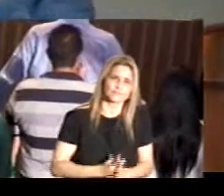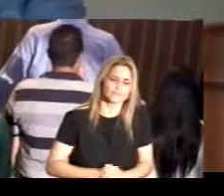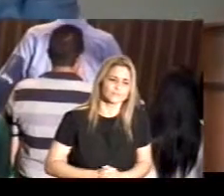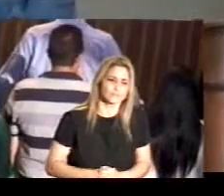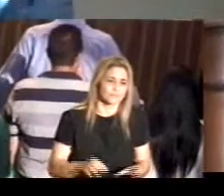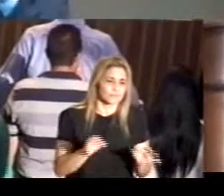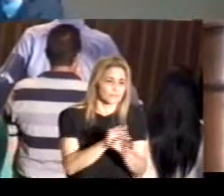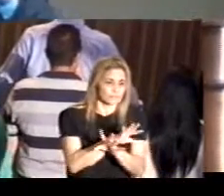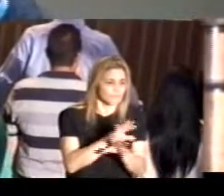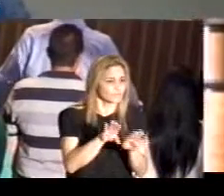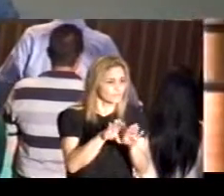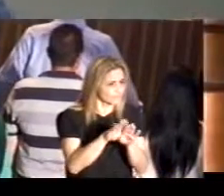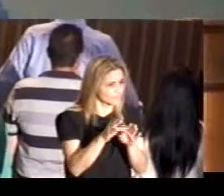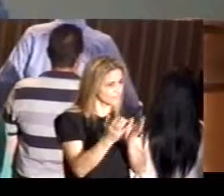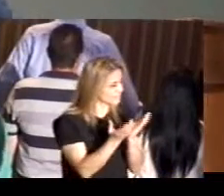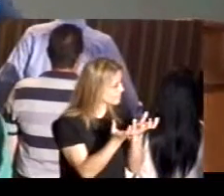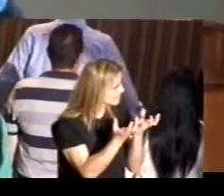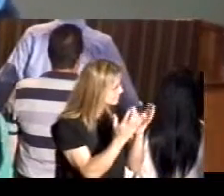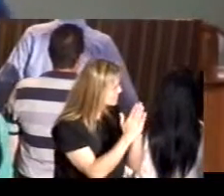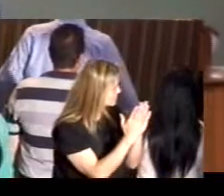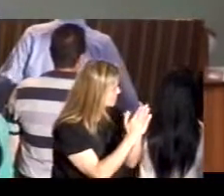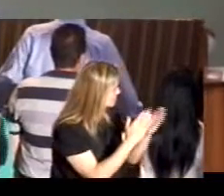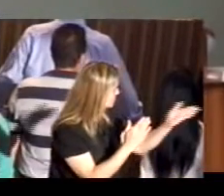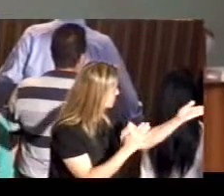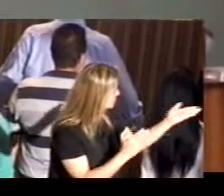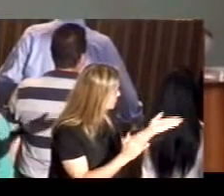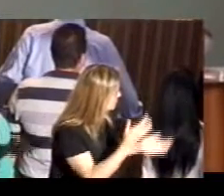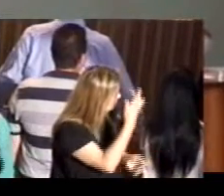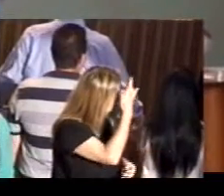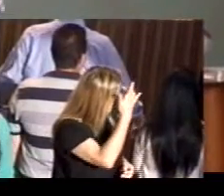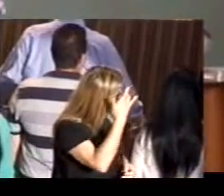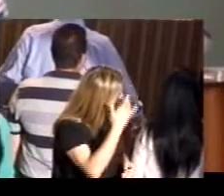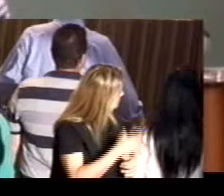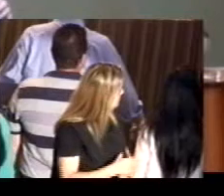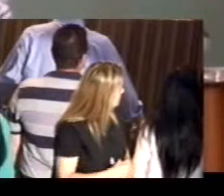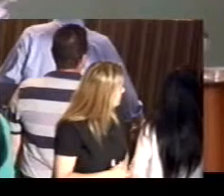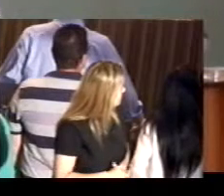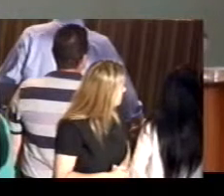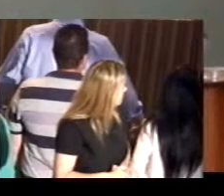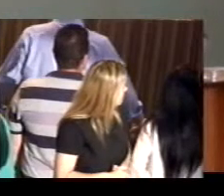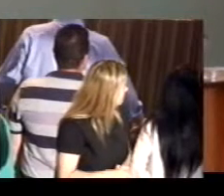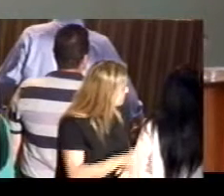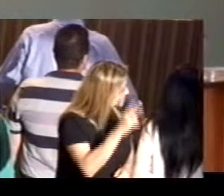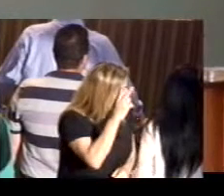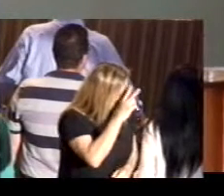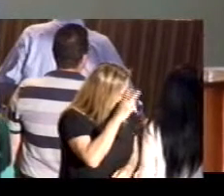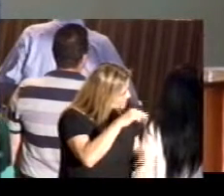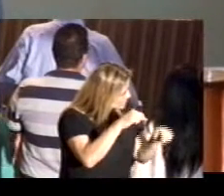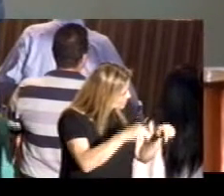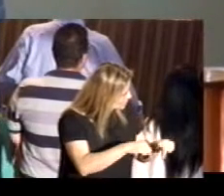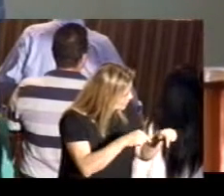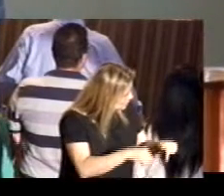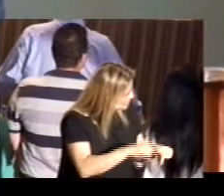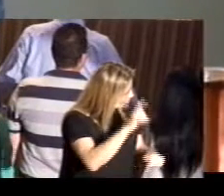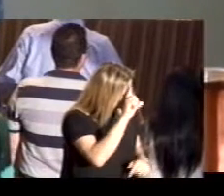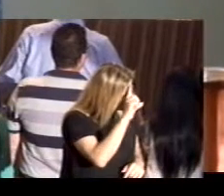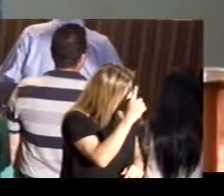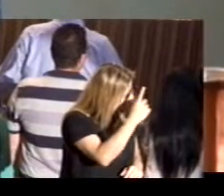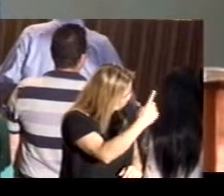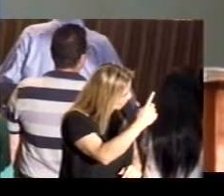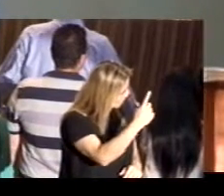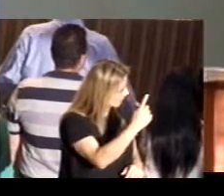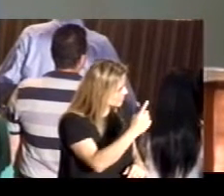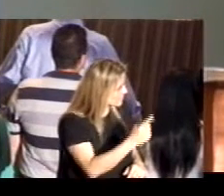orar por você mais uma vez, tá? E a gente vai se despedir. E lembra, hoje é o dia